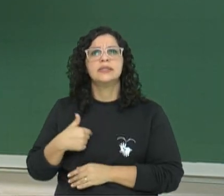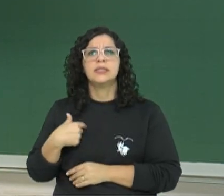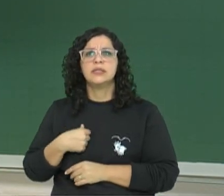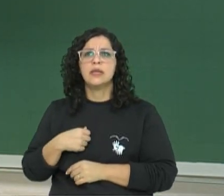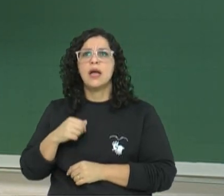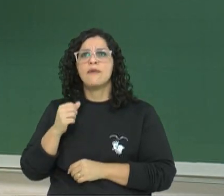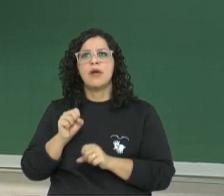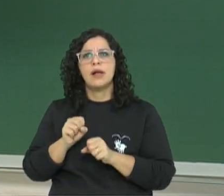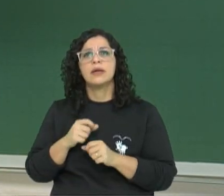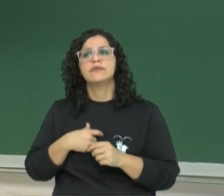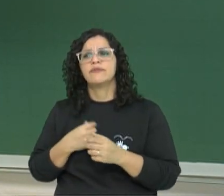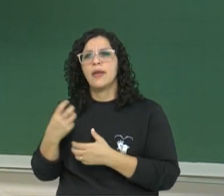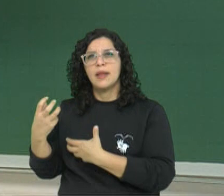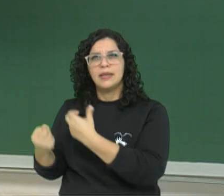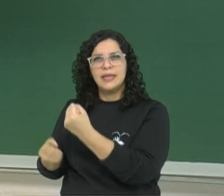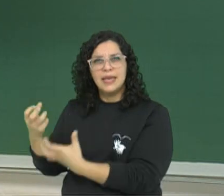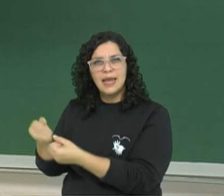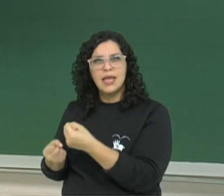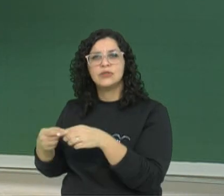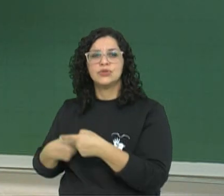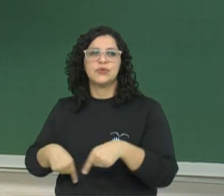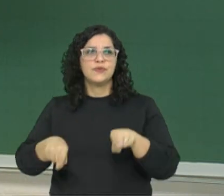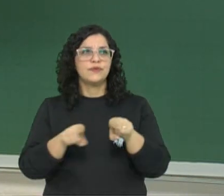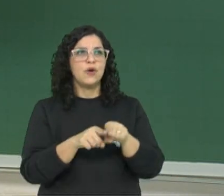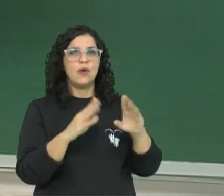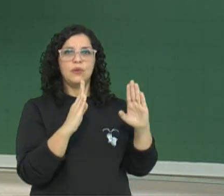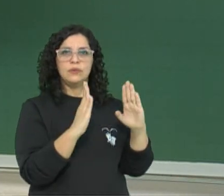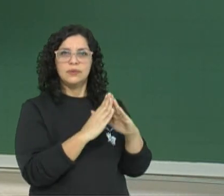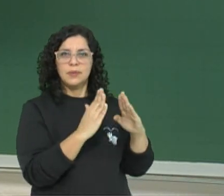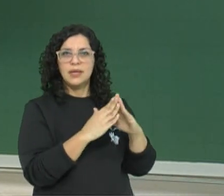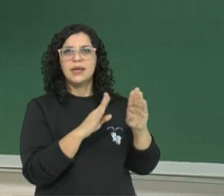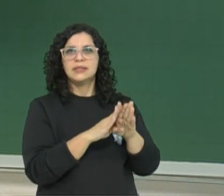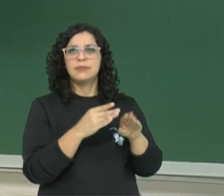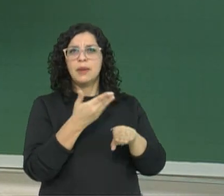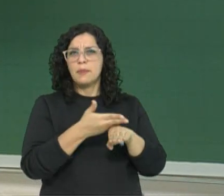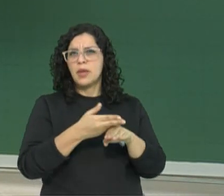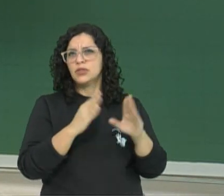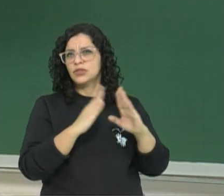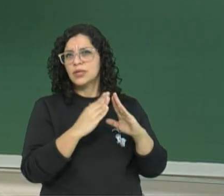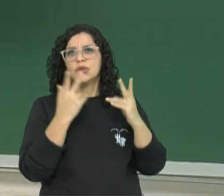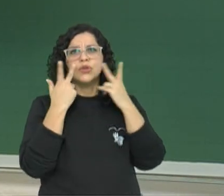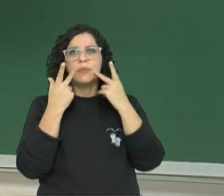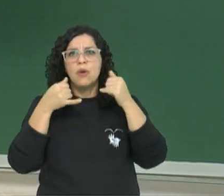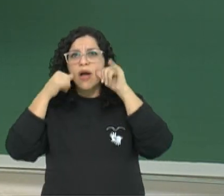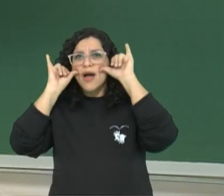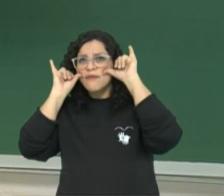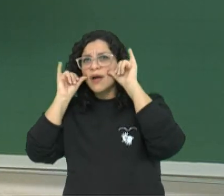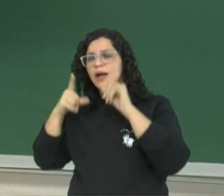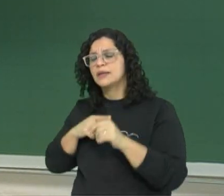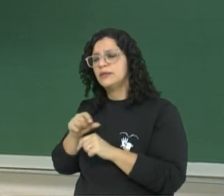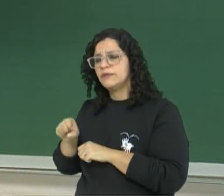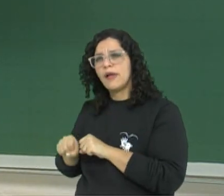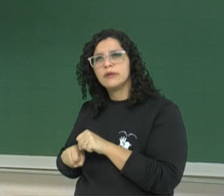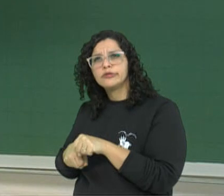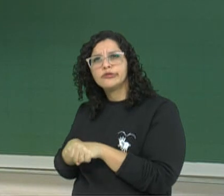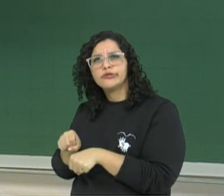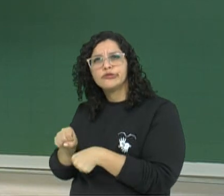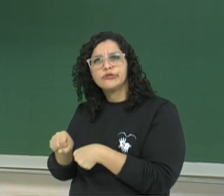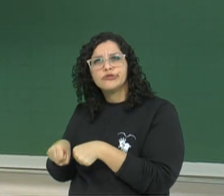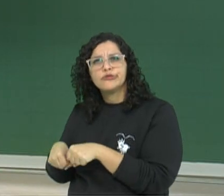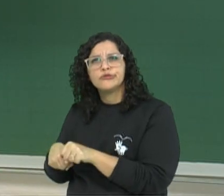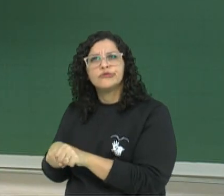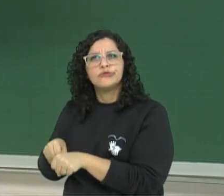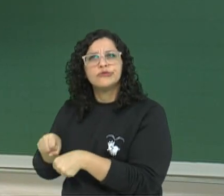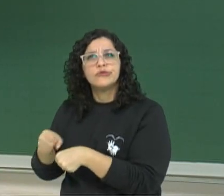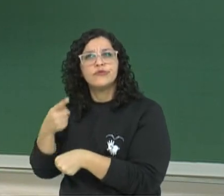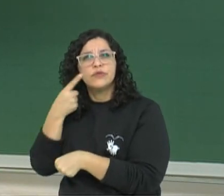para tirar o leite dela e está voltando, né, para as suas atividades normais de vaca, certo? Você percebe que aonde tem o caminho